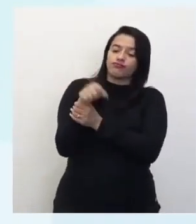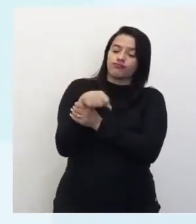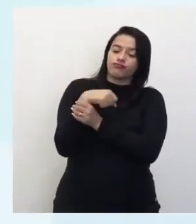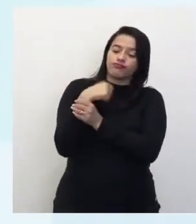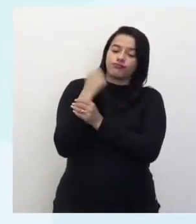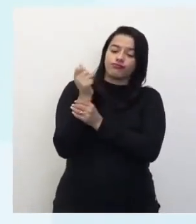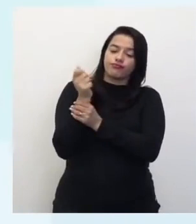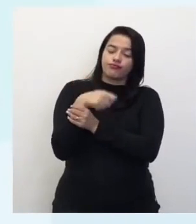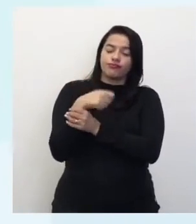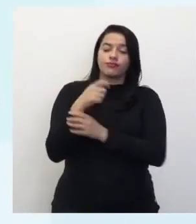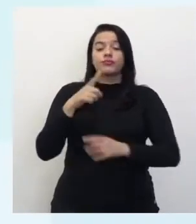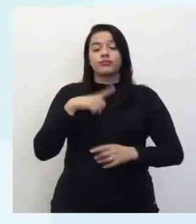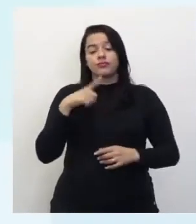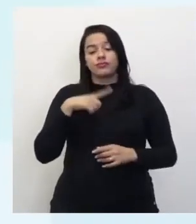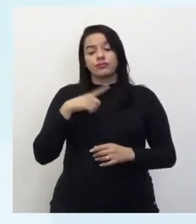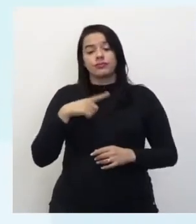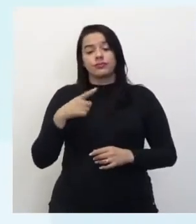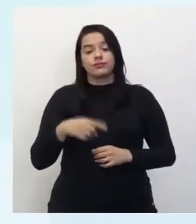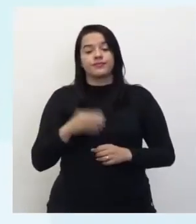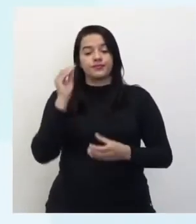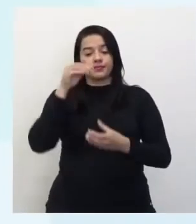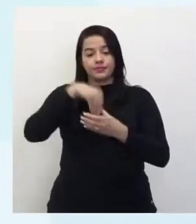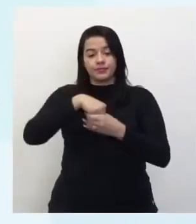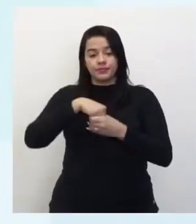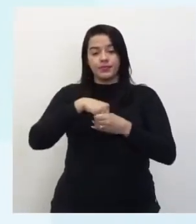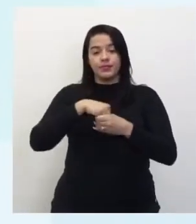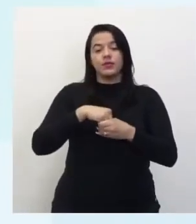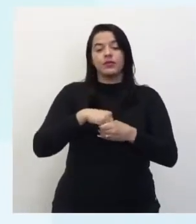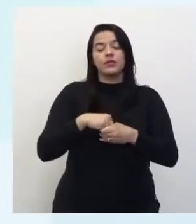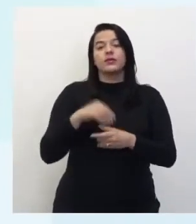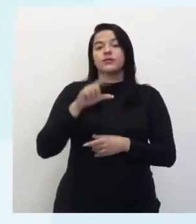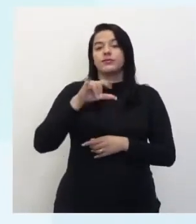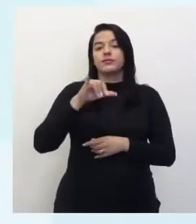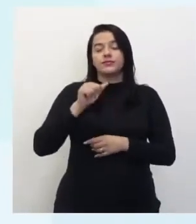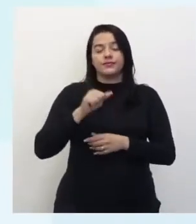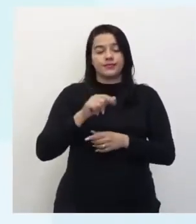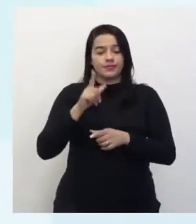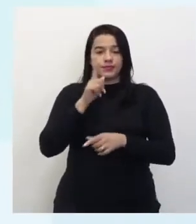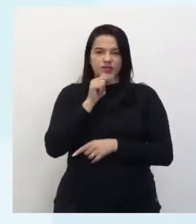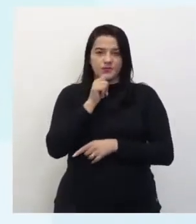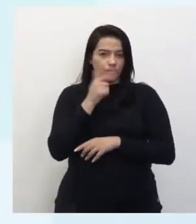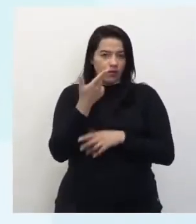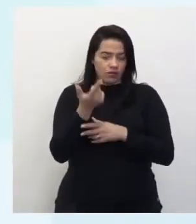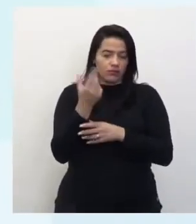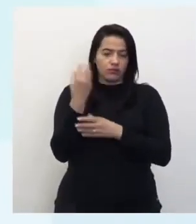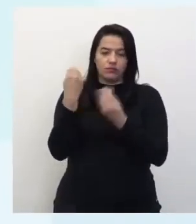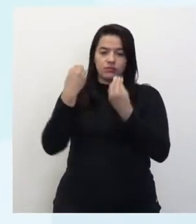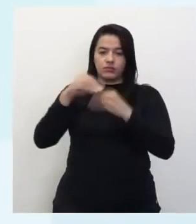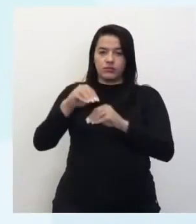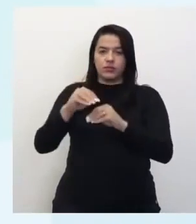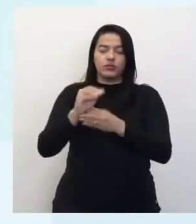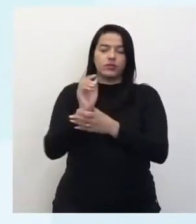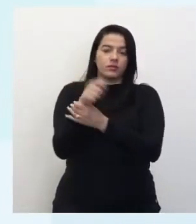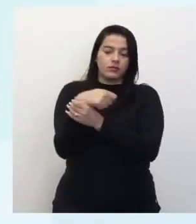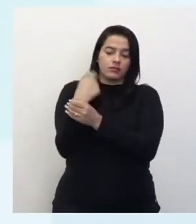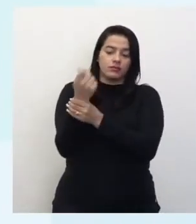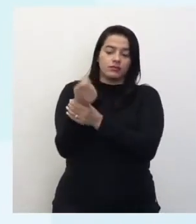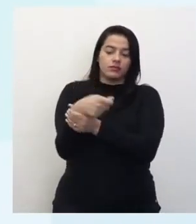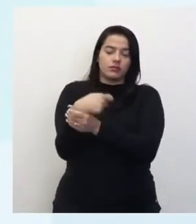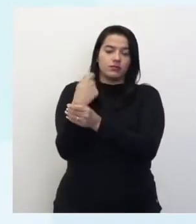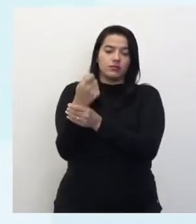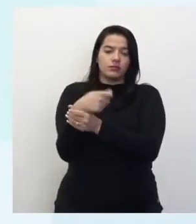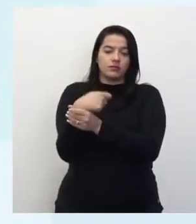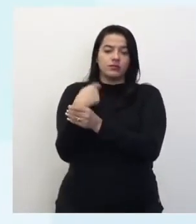aí já vai ter, né, um líquido aí dentro, o líquido sinovial, ela é chamada de uma articulação sinovial, tá bom? Então,